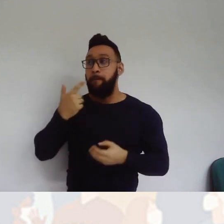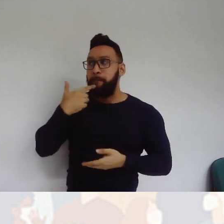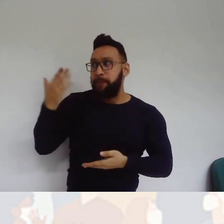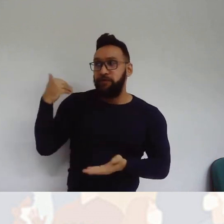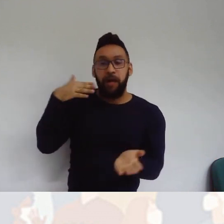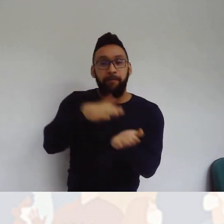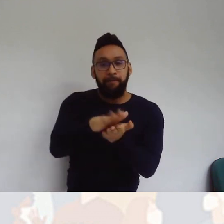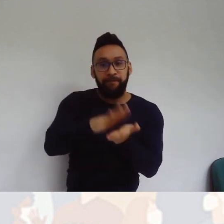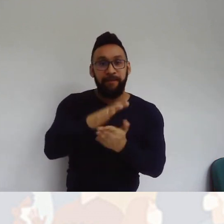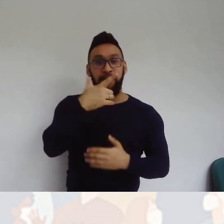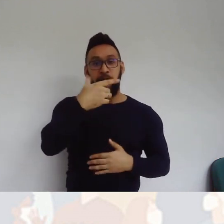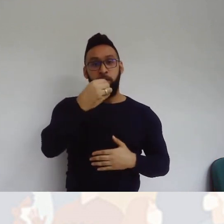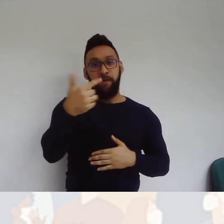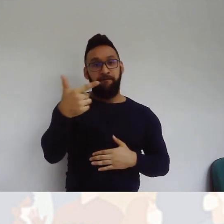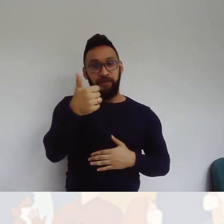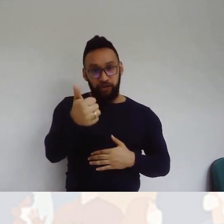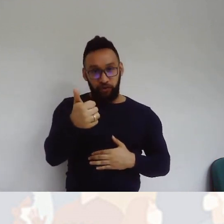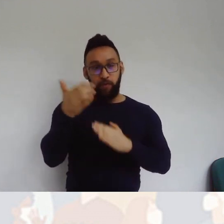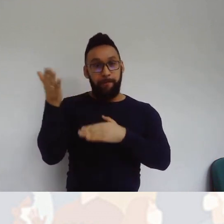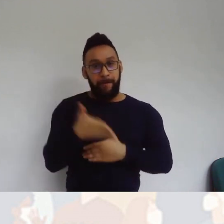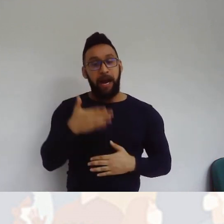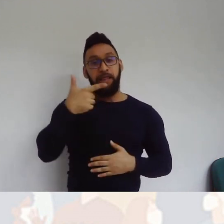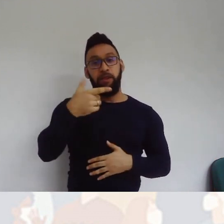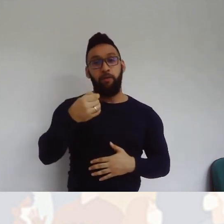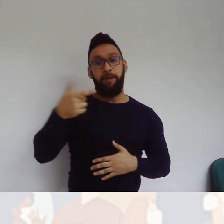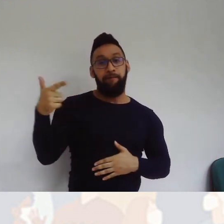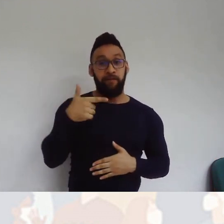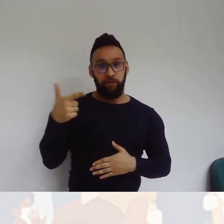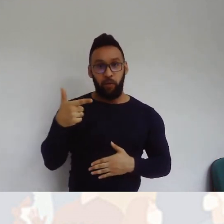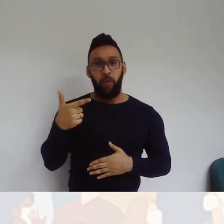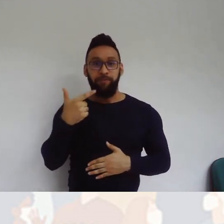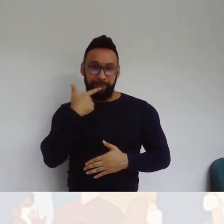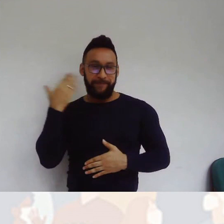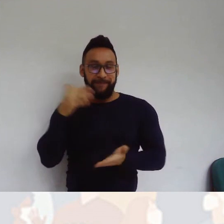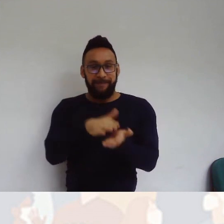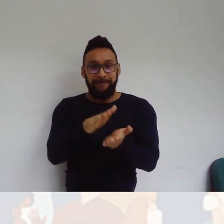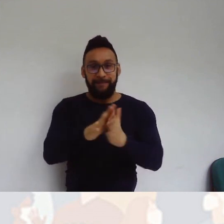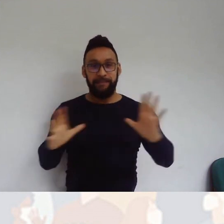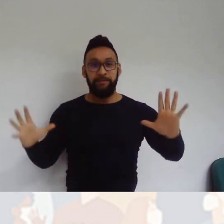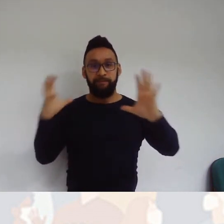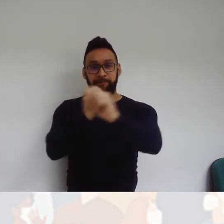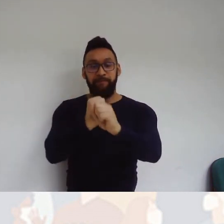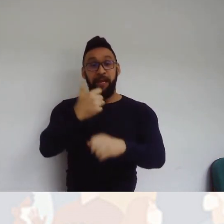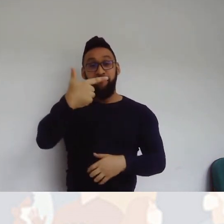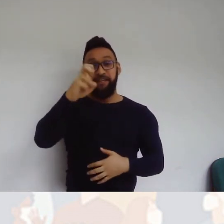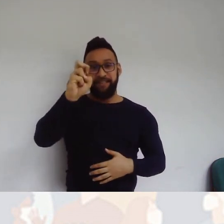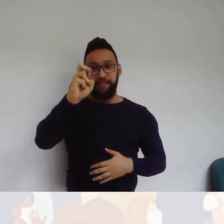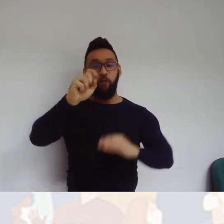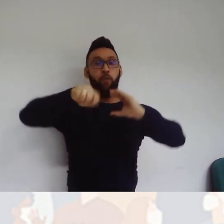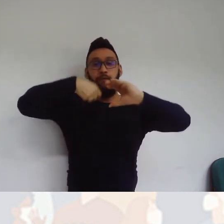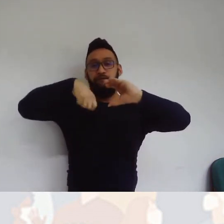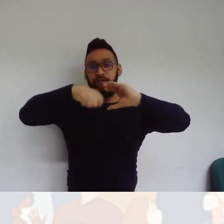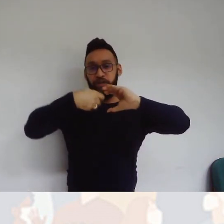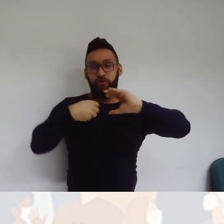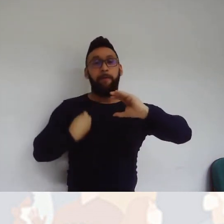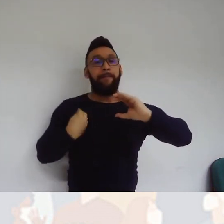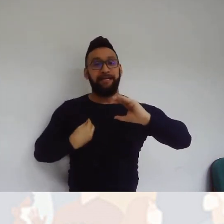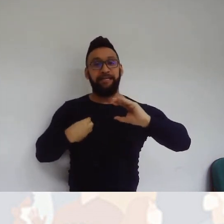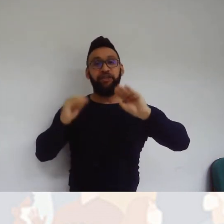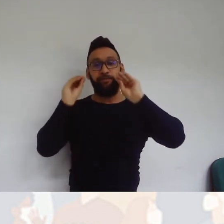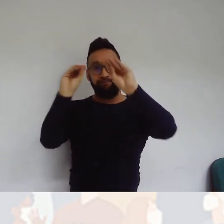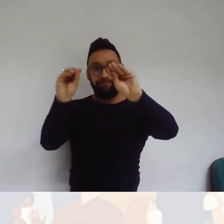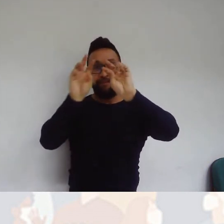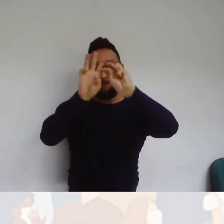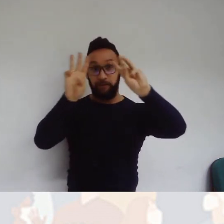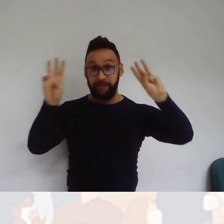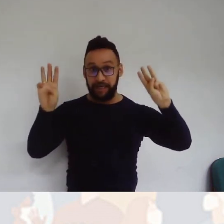recentemente, 2021, 2022, e assim a gente conseguiu coletar 25 vídeos que estão lá nessa aba. Então, a